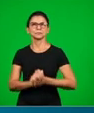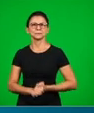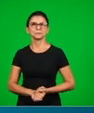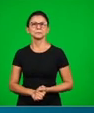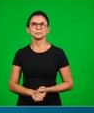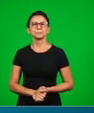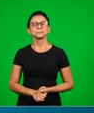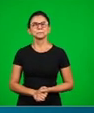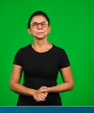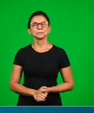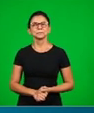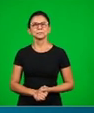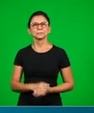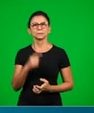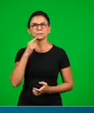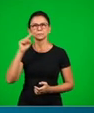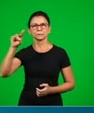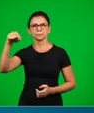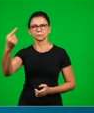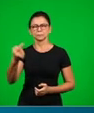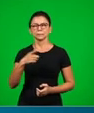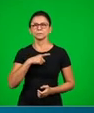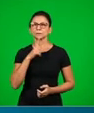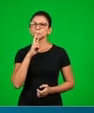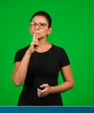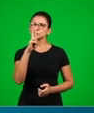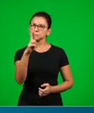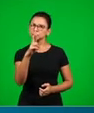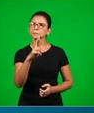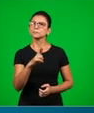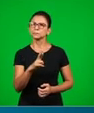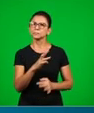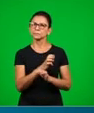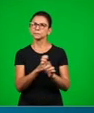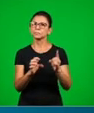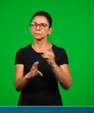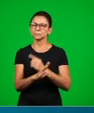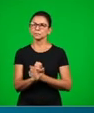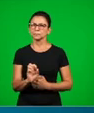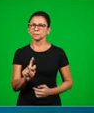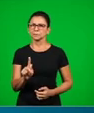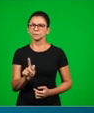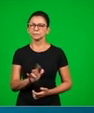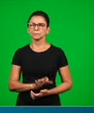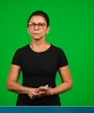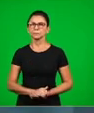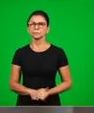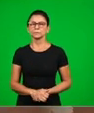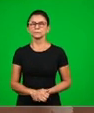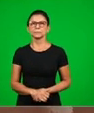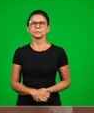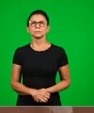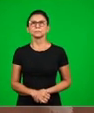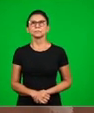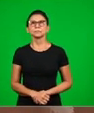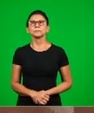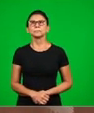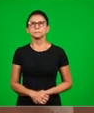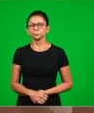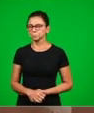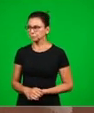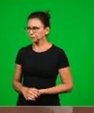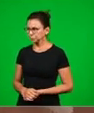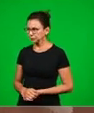resposta já desse texto para nós trabalharmos aqui na Escola Bíblica Dominical. Pode ficar aqui. Meus irmãos, olha